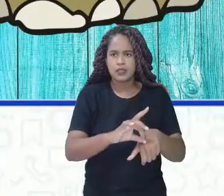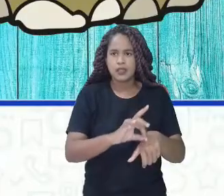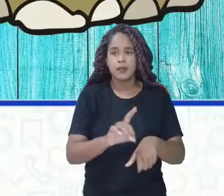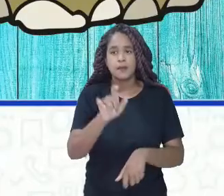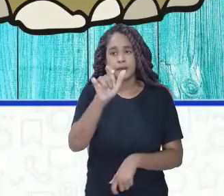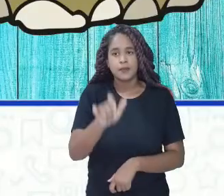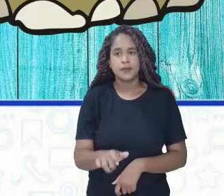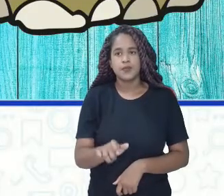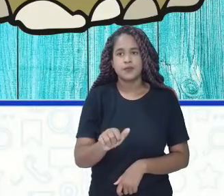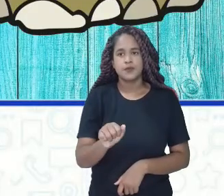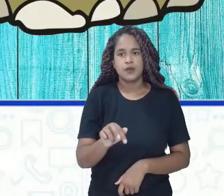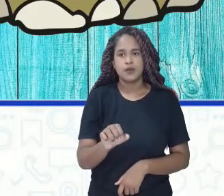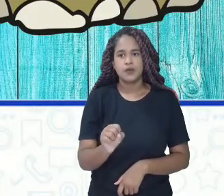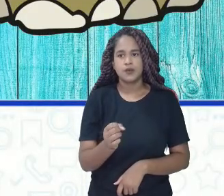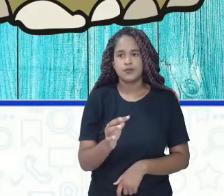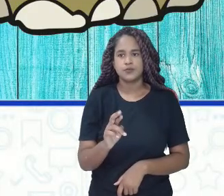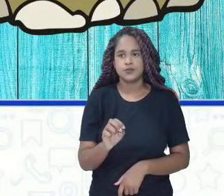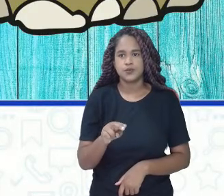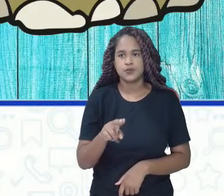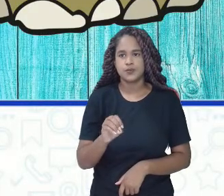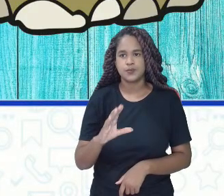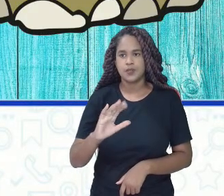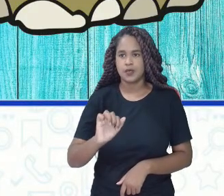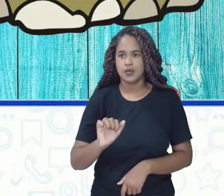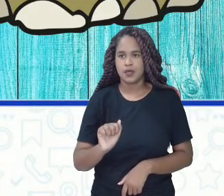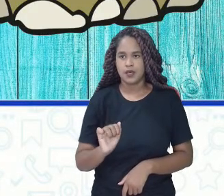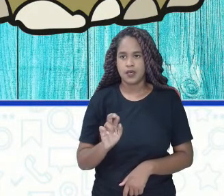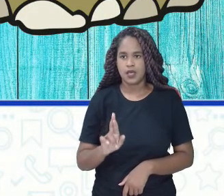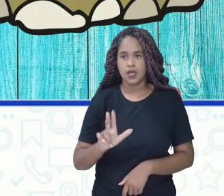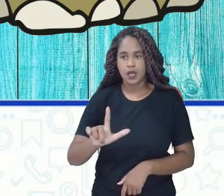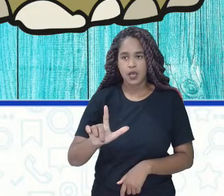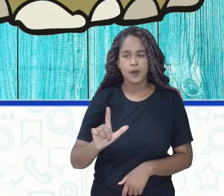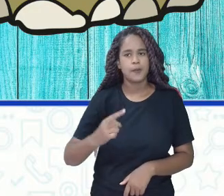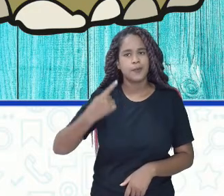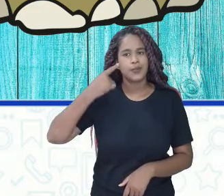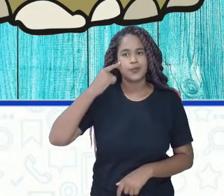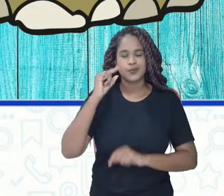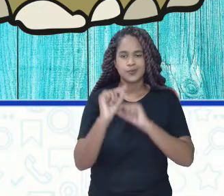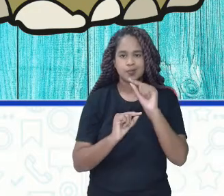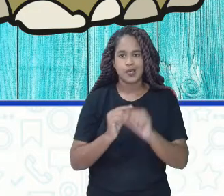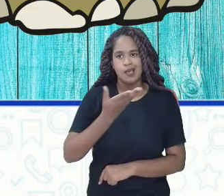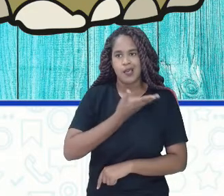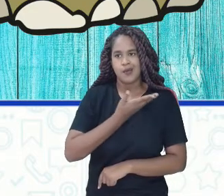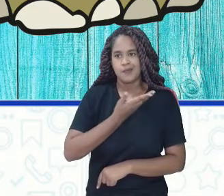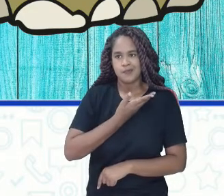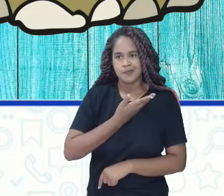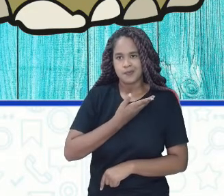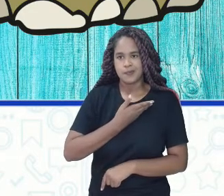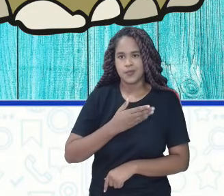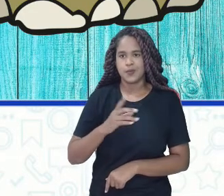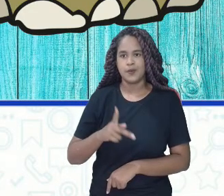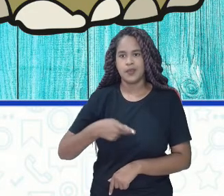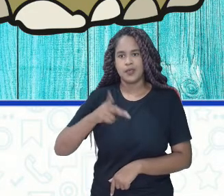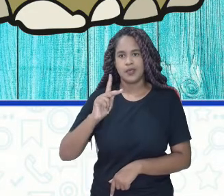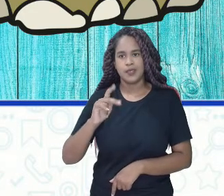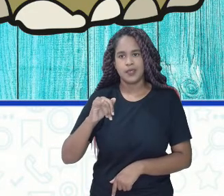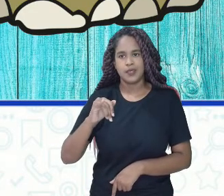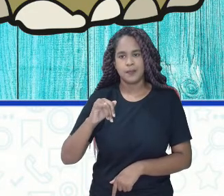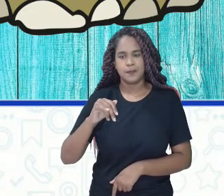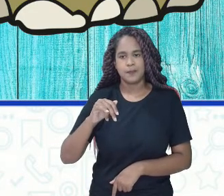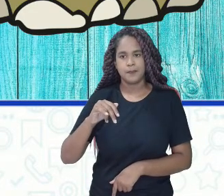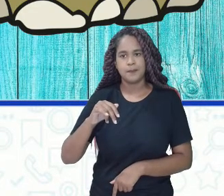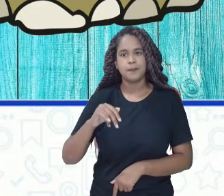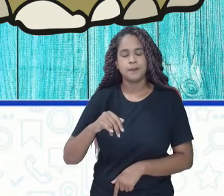Carl Sagan. Foi o primeiro a pensar nisso, ao pedir que o amigo e físico Kip Thorne para que pensasse como